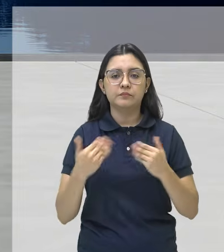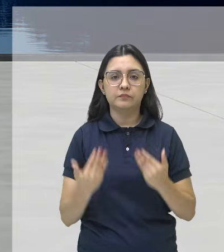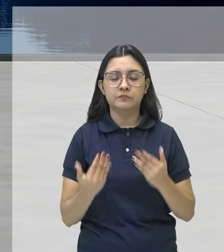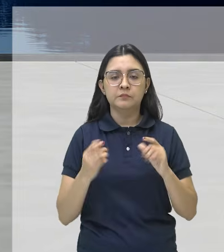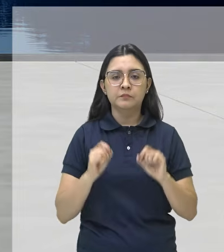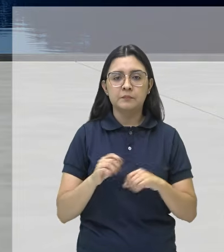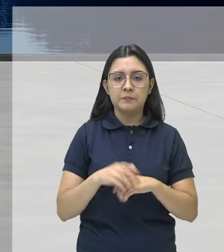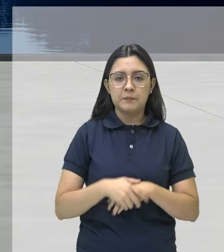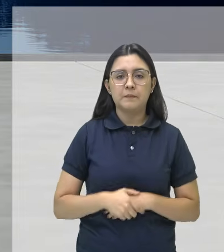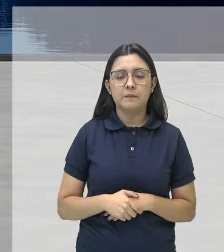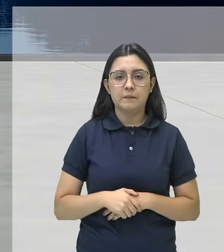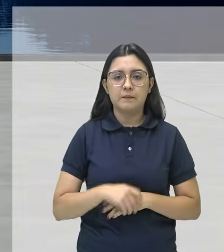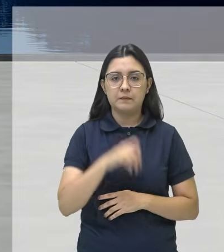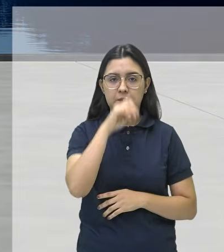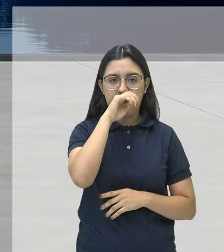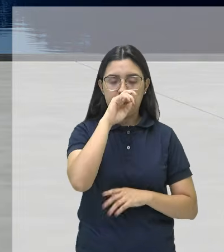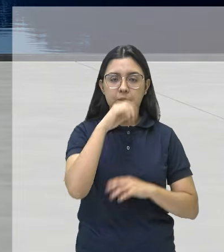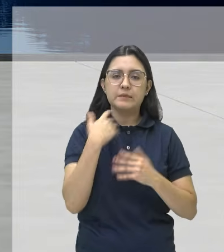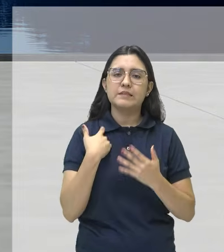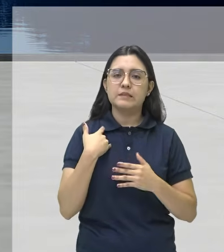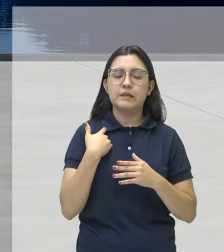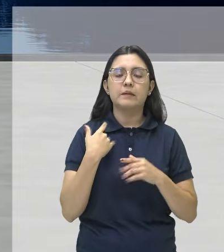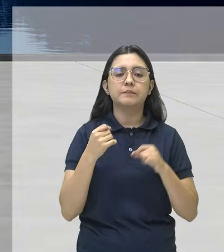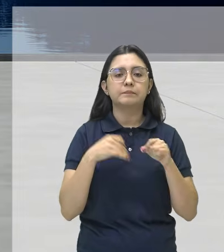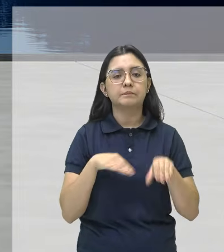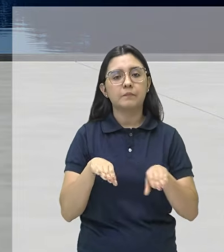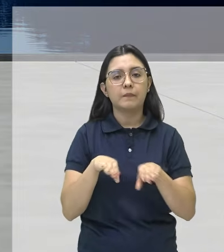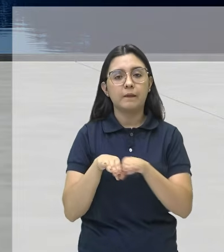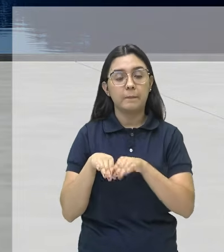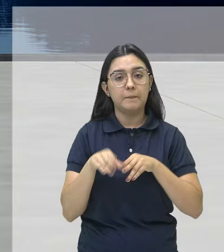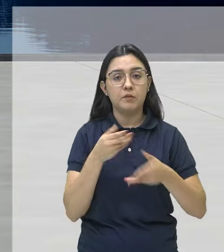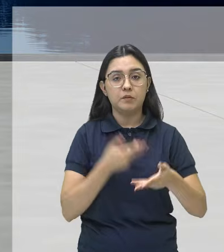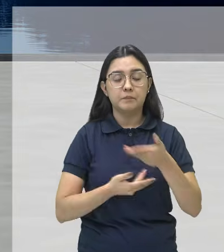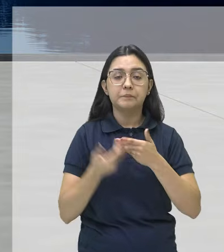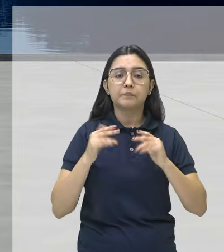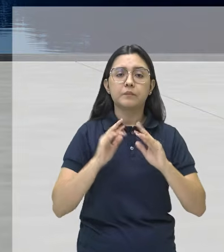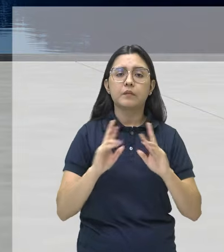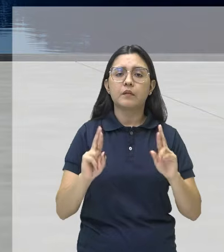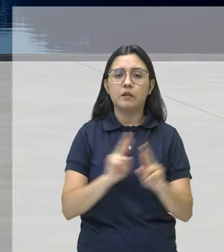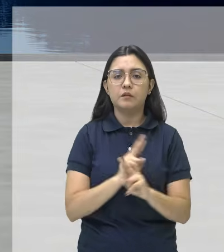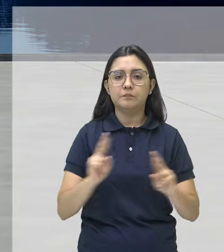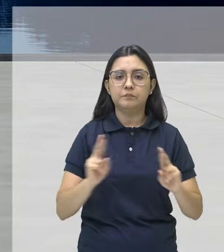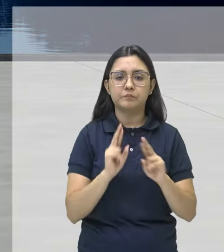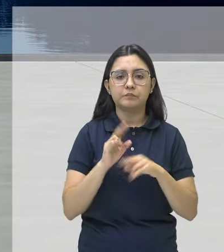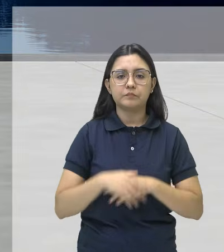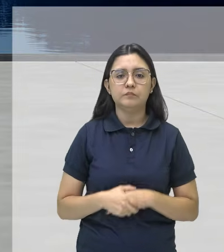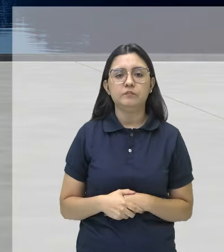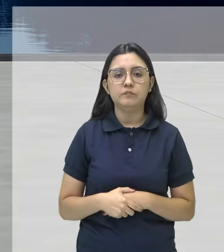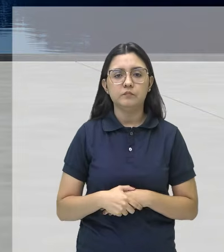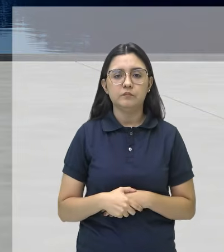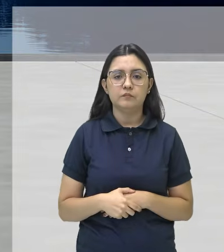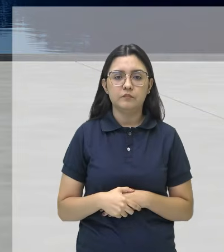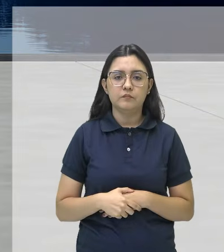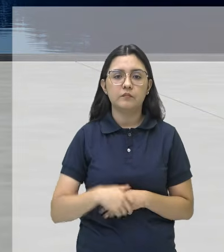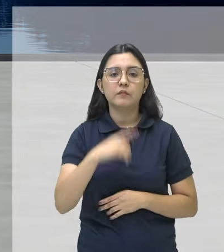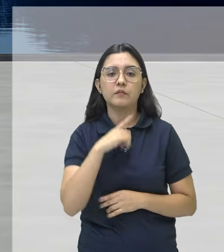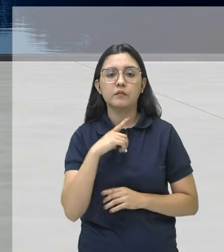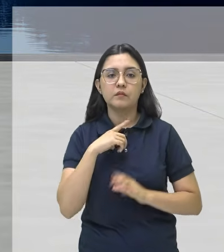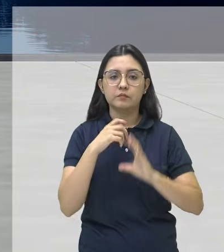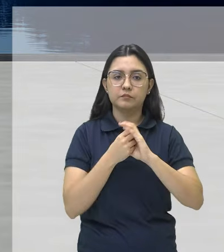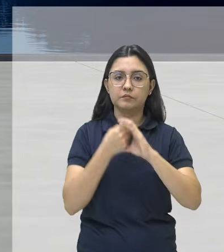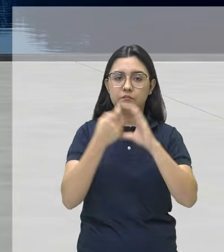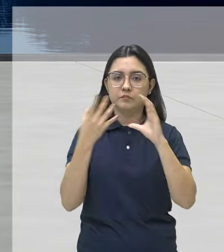dessa harmonia. E tudo isso, né, nessa relação, perpassando por ela, esse